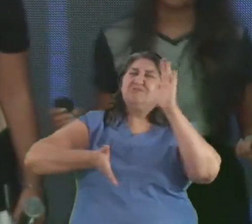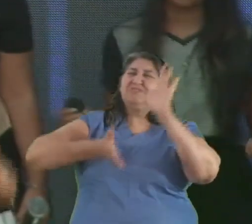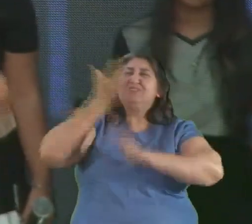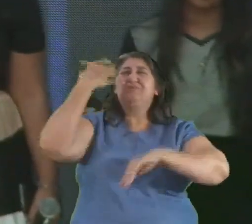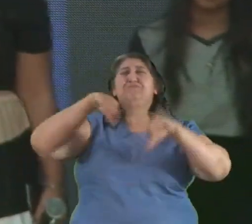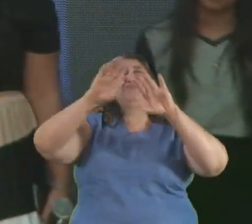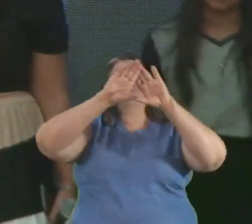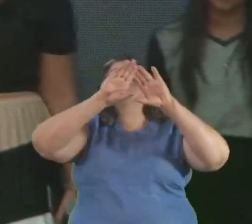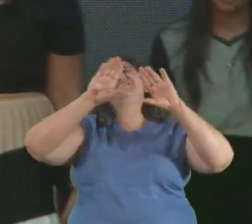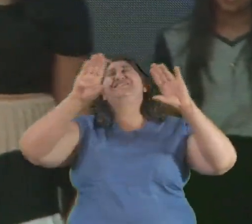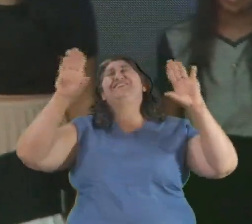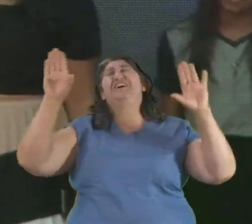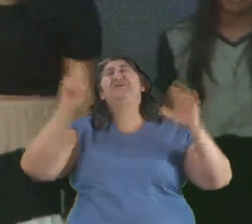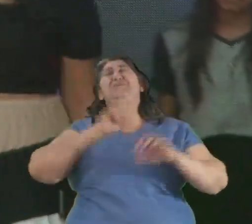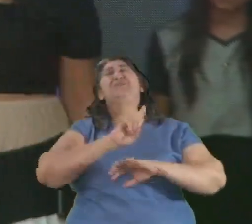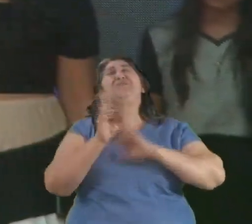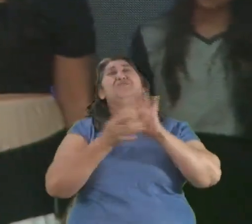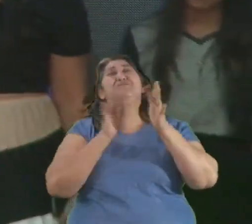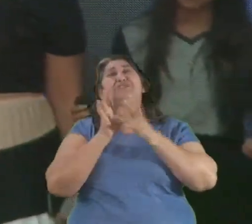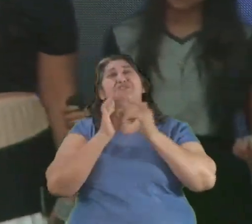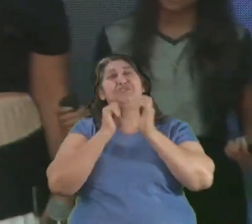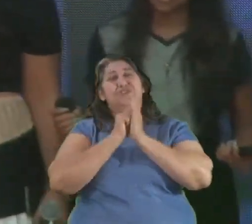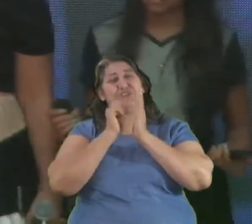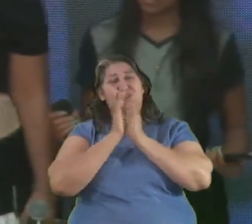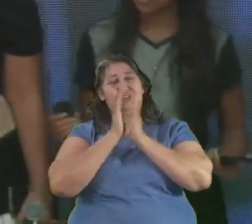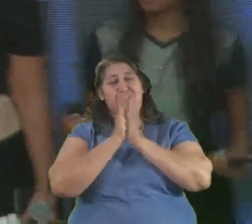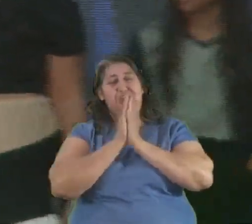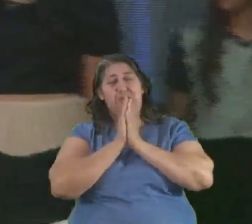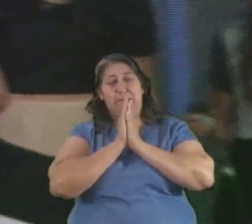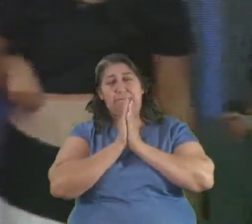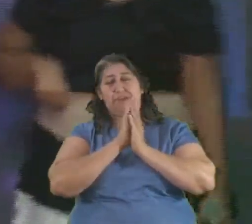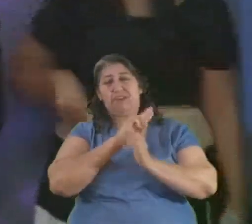nós oramos, em nome de Jesus, em nome de Jesus.